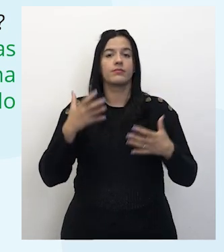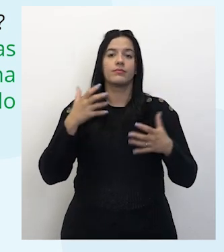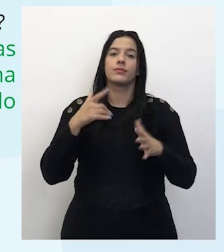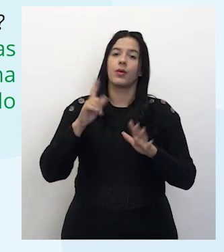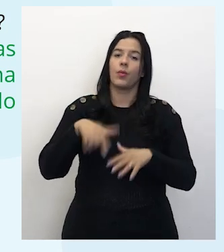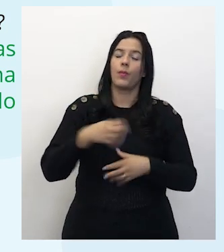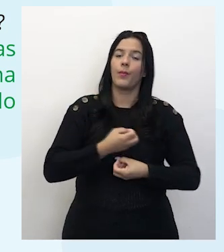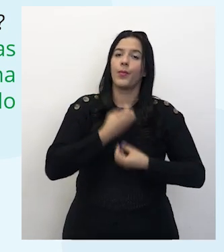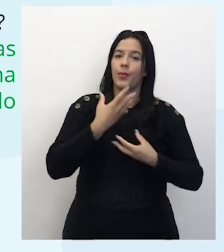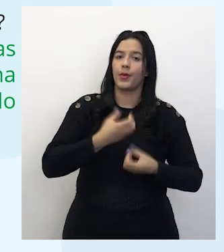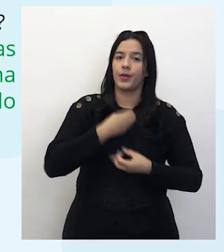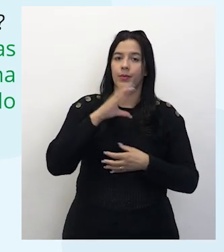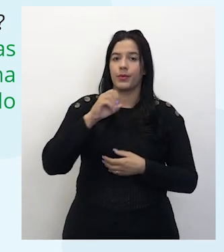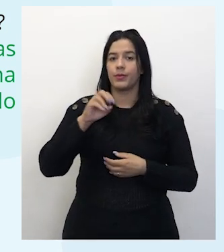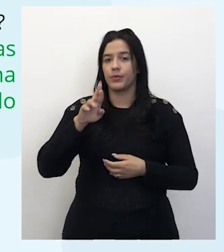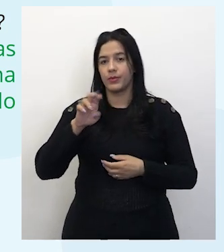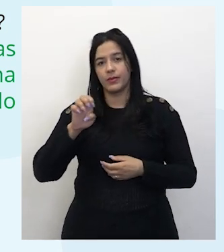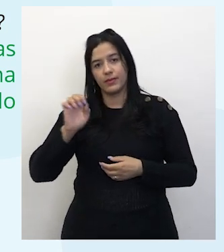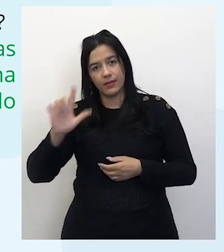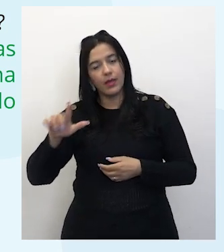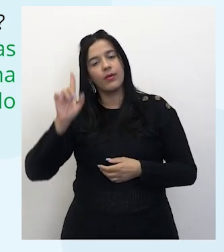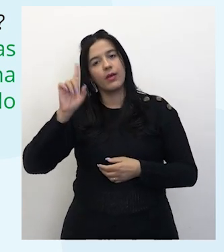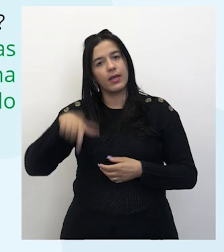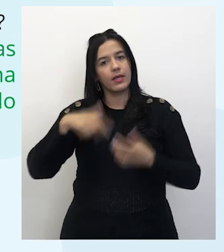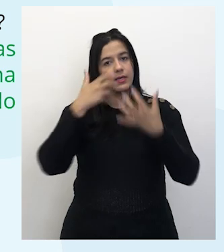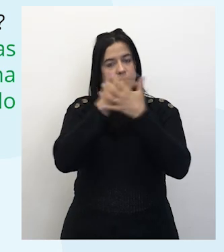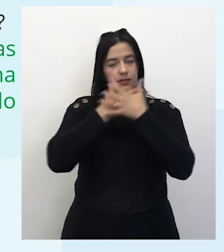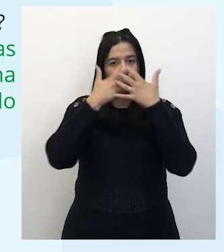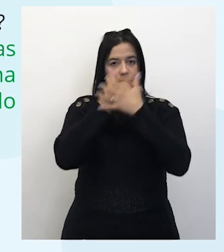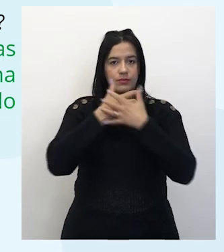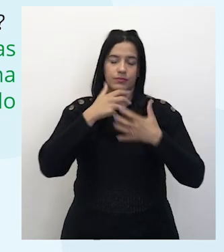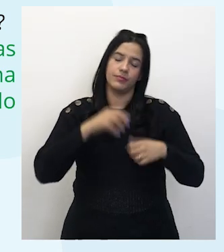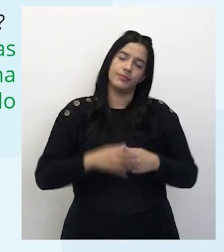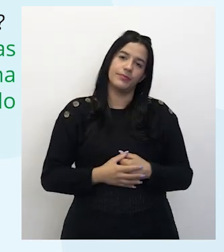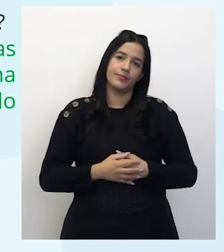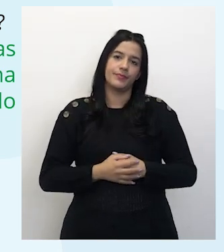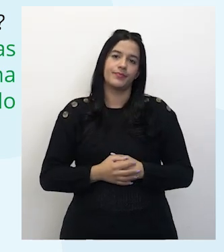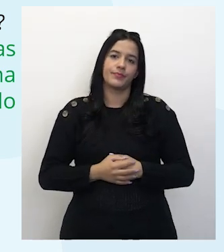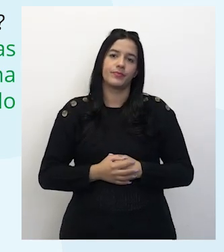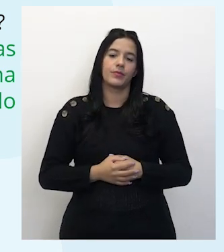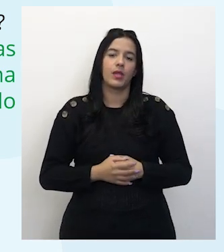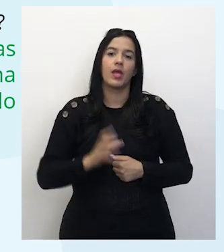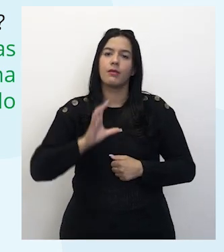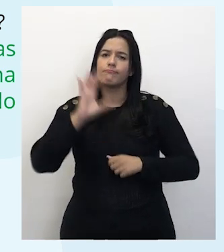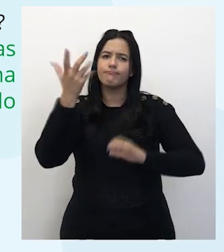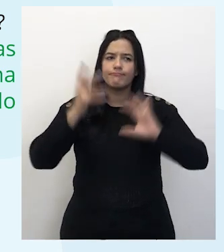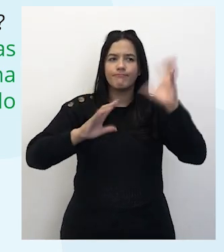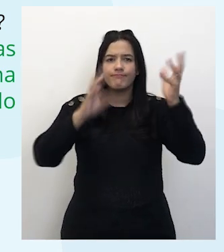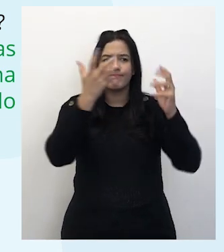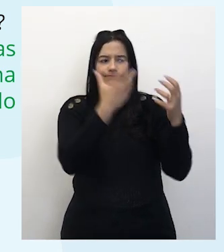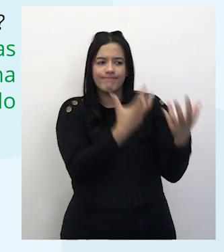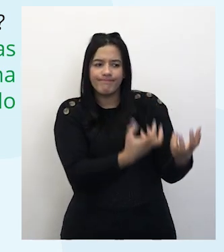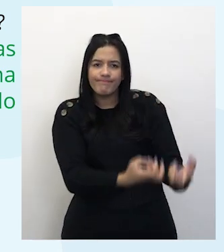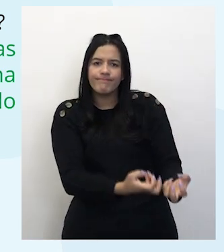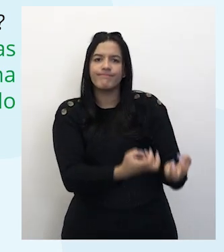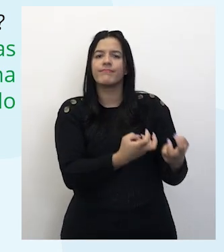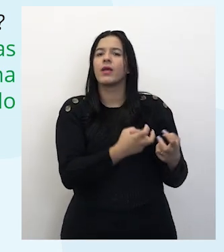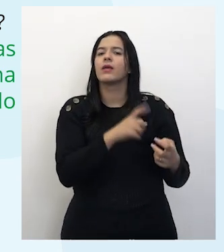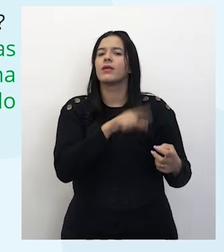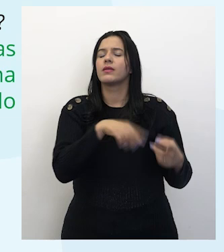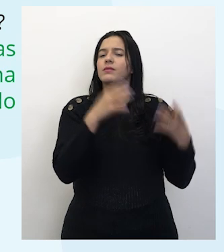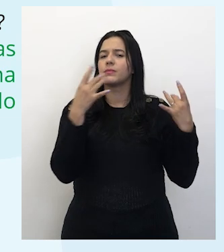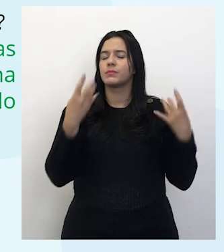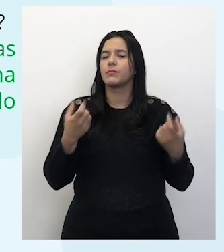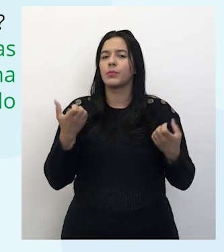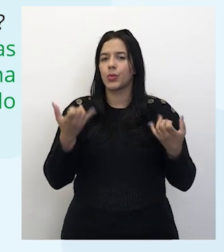poema cantado, tá bom? Uma narrativa cantada. Quais são as consequências da seca retratadas no cordel? Então,